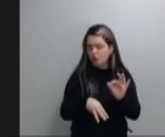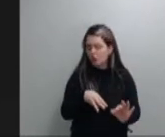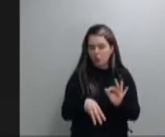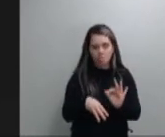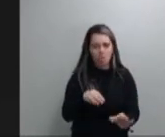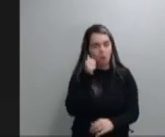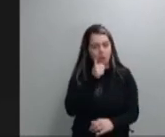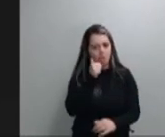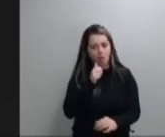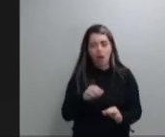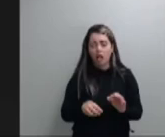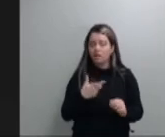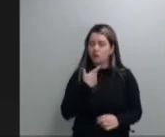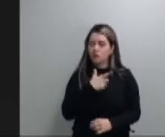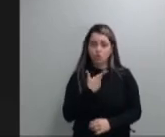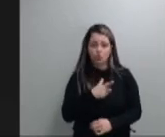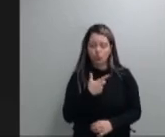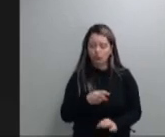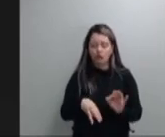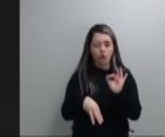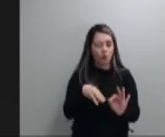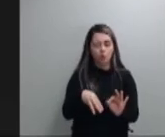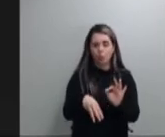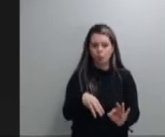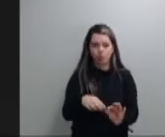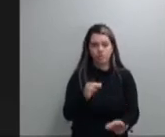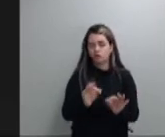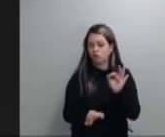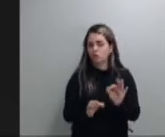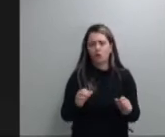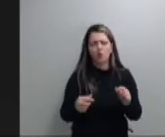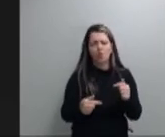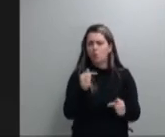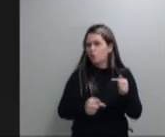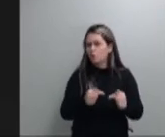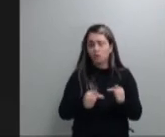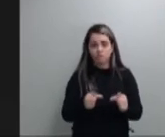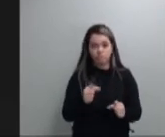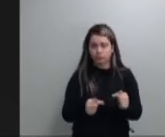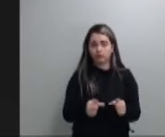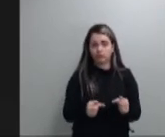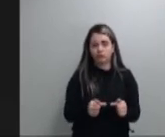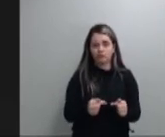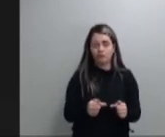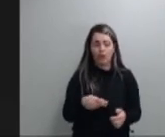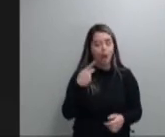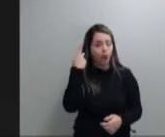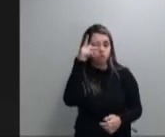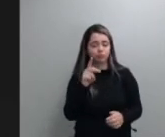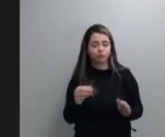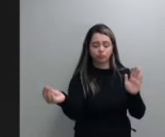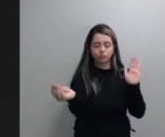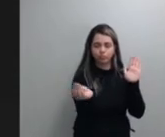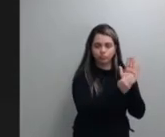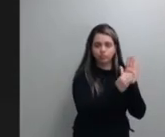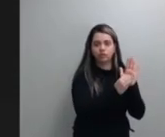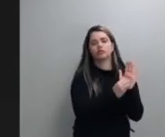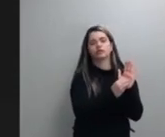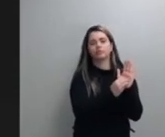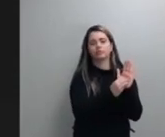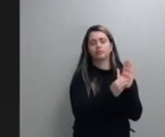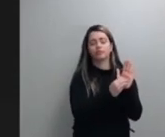não há qualquer discussão relacionada à autonomia da comissão para fixar esse critério, como insistem ainda alguns